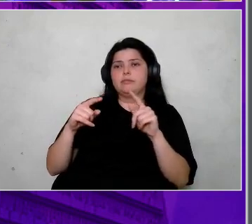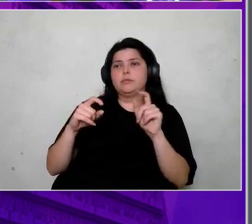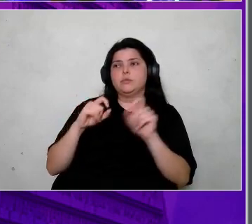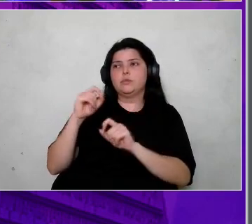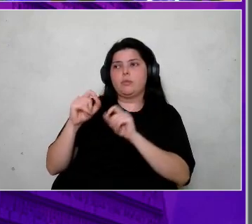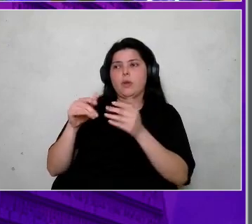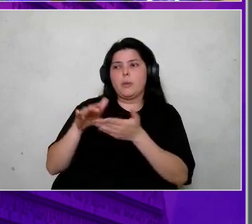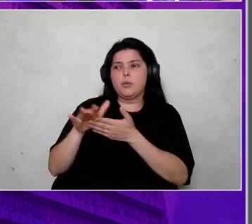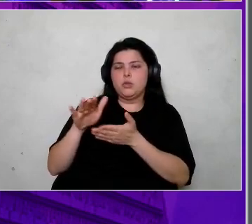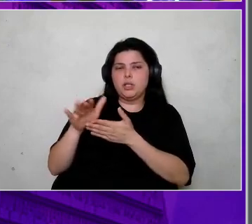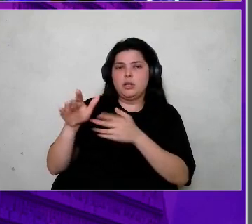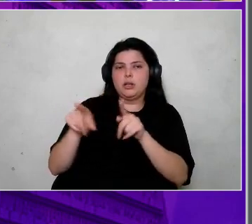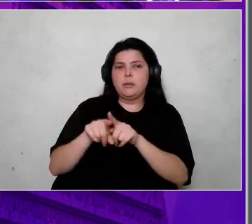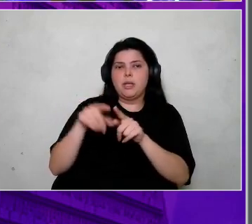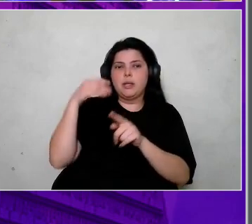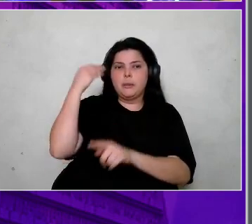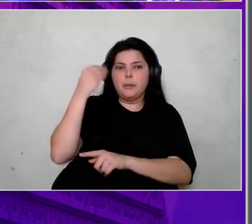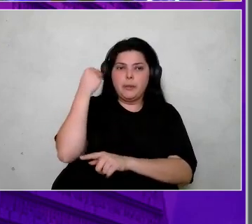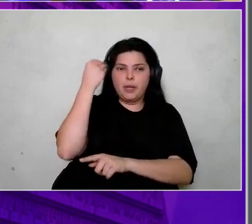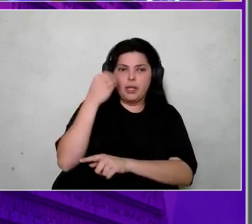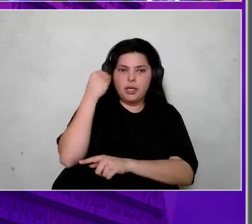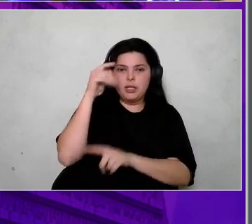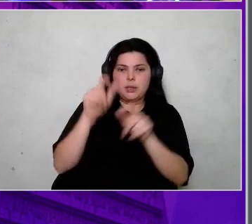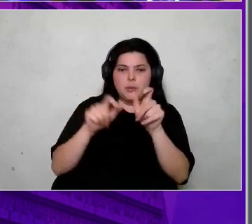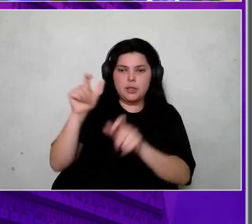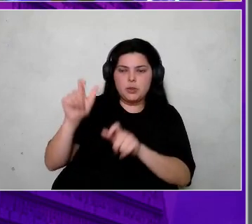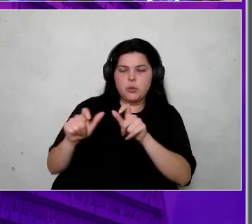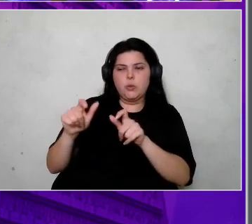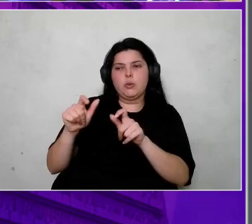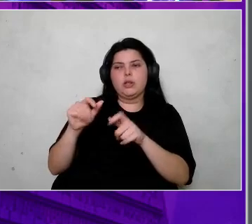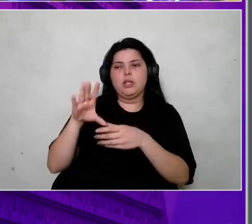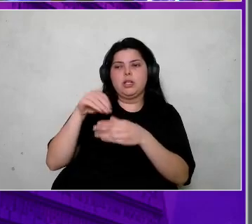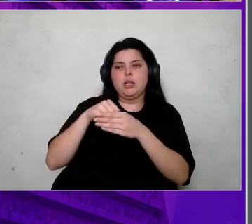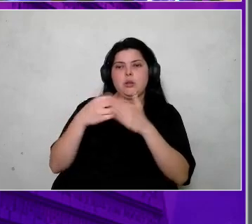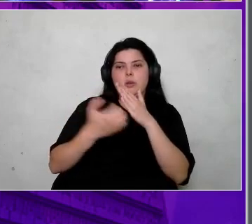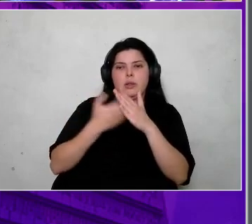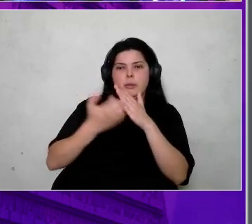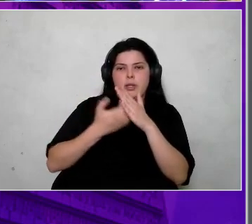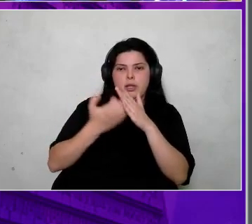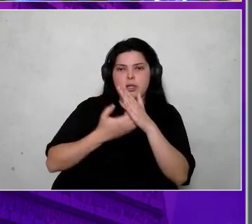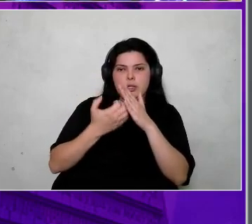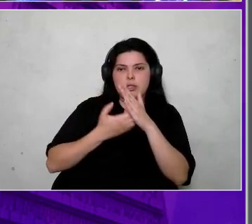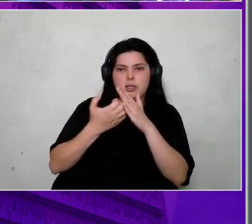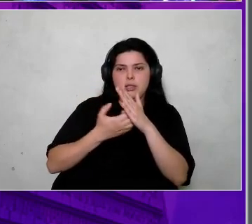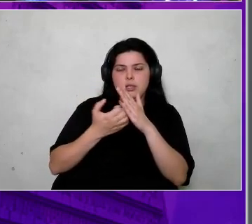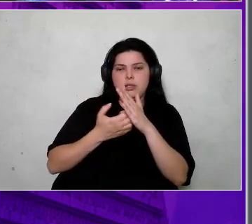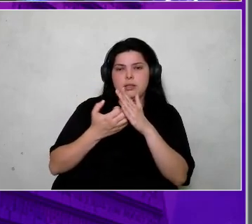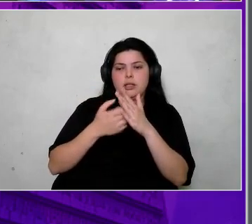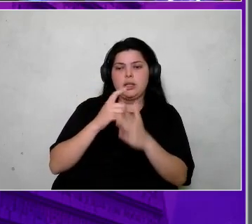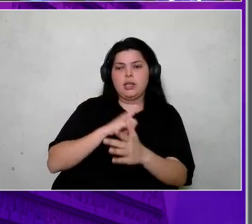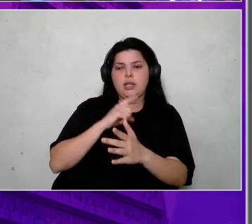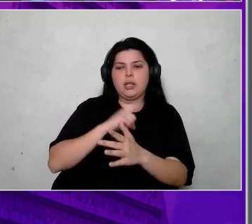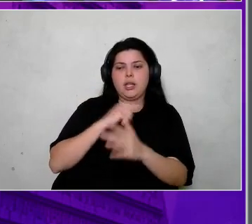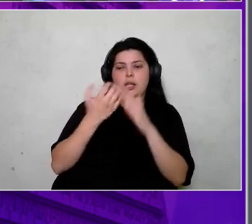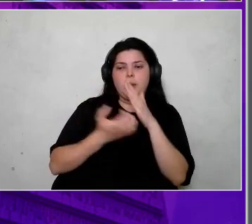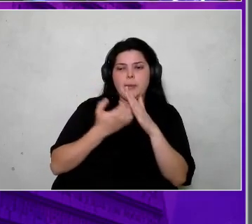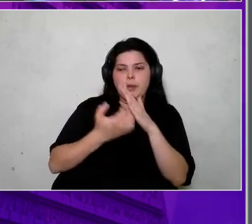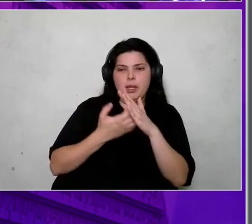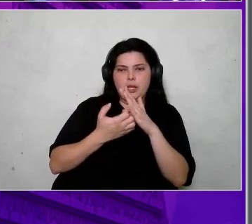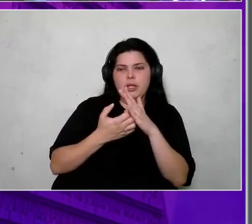a experiência daquelas pessoas dentro daquela empresa, você ter ela, que a gente